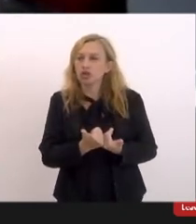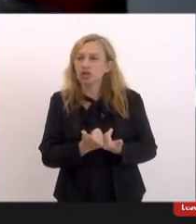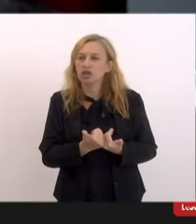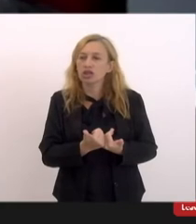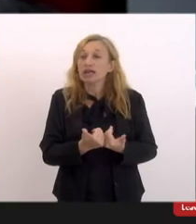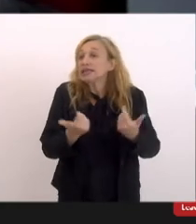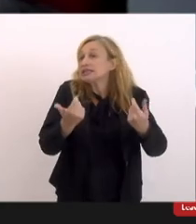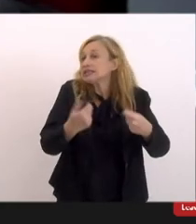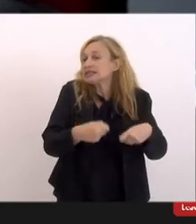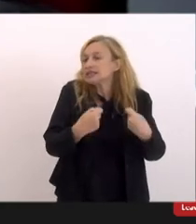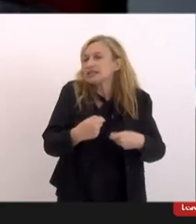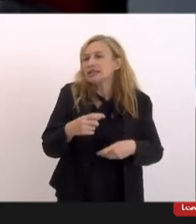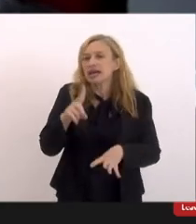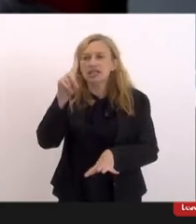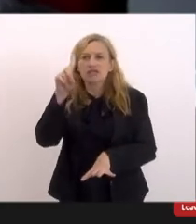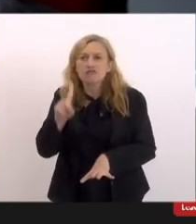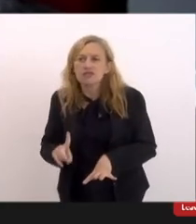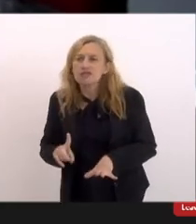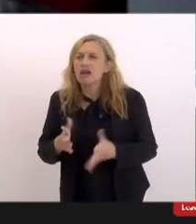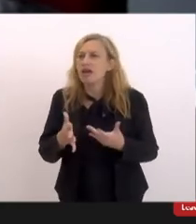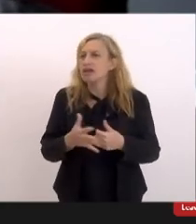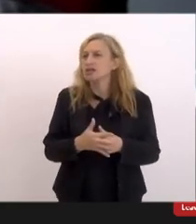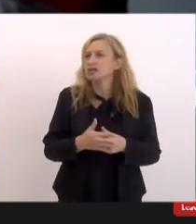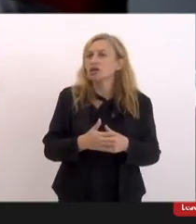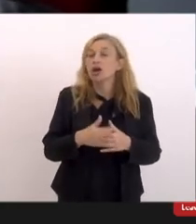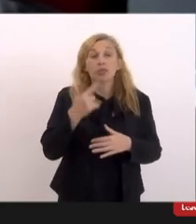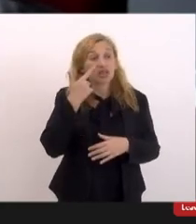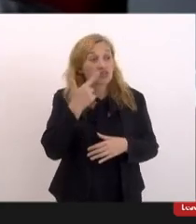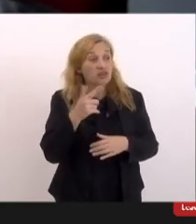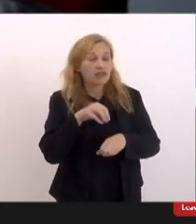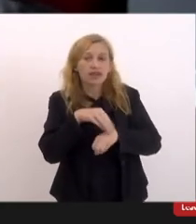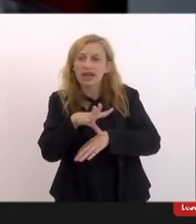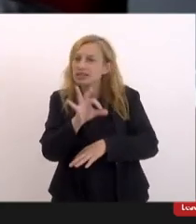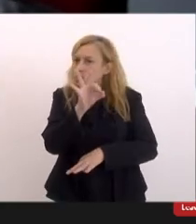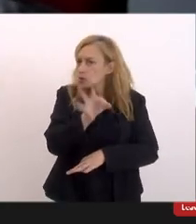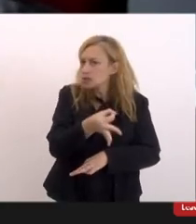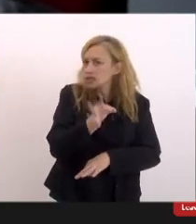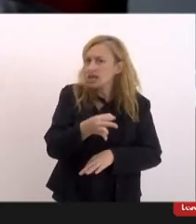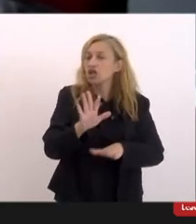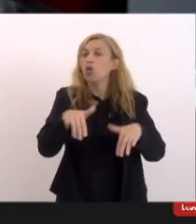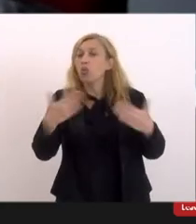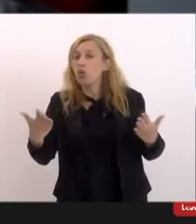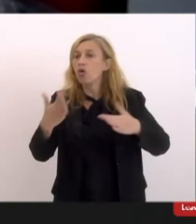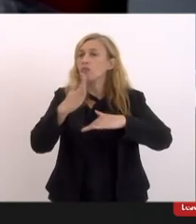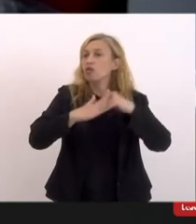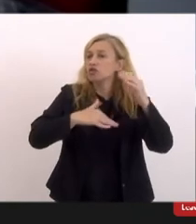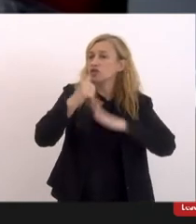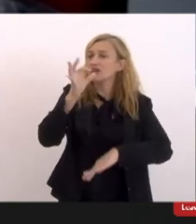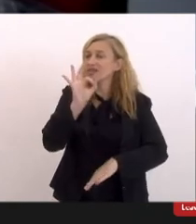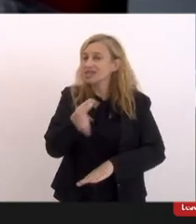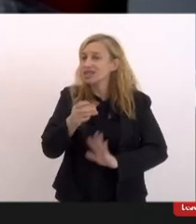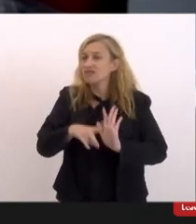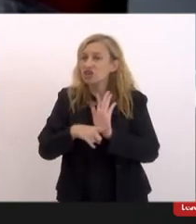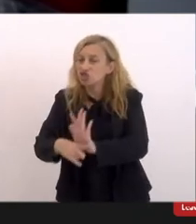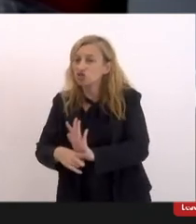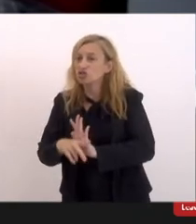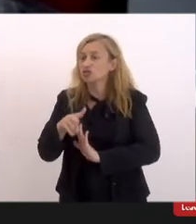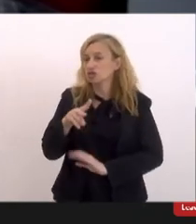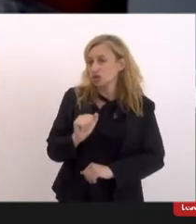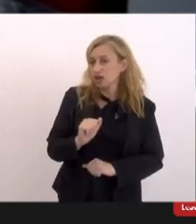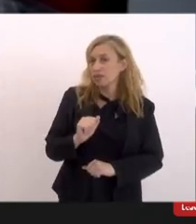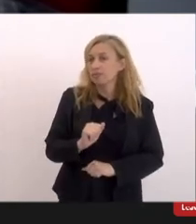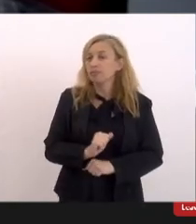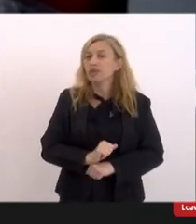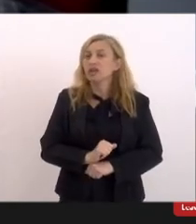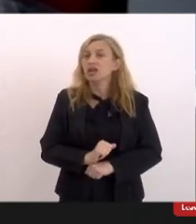de necessidade, para a gente ver qual é a indicação, qual é o tipo de profissional especializado que vai atender. A partir